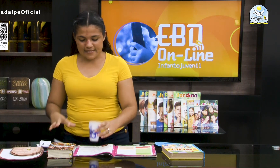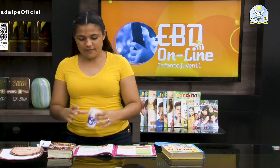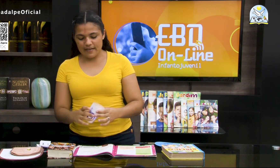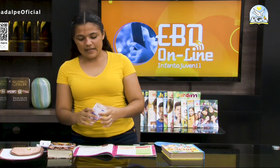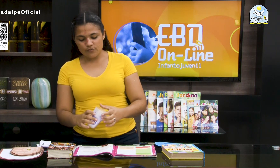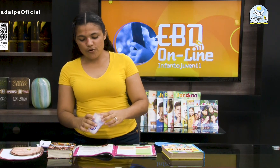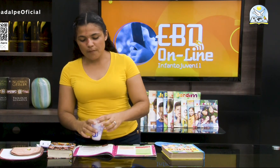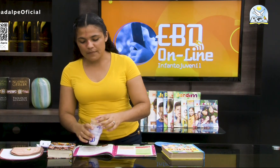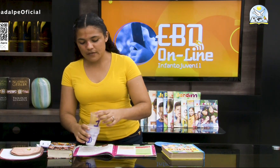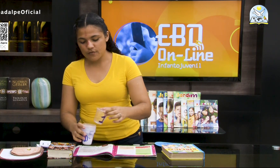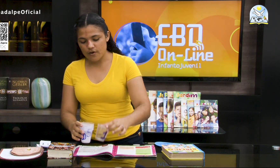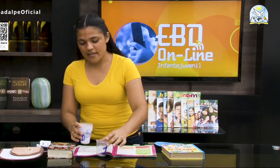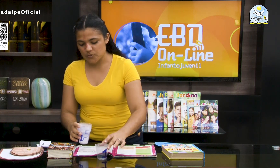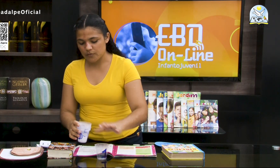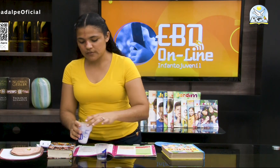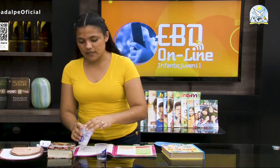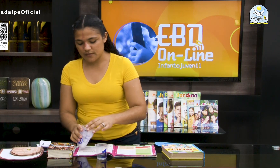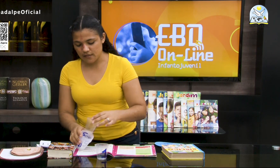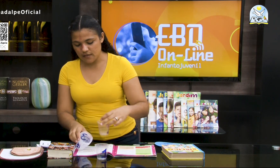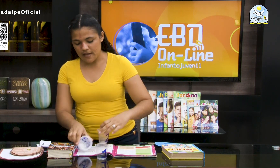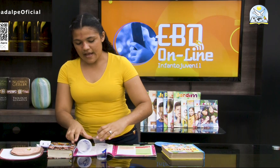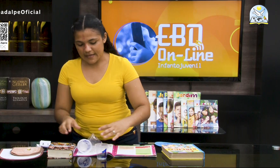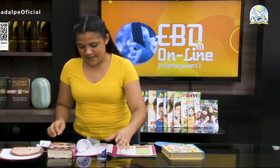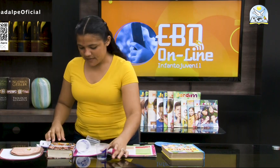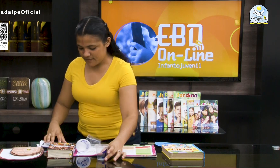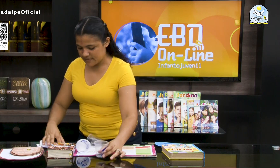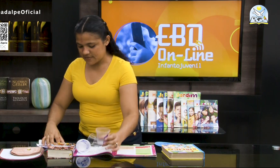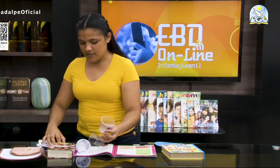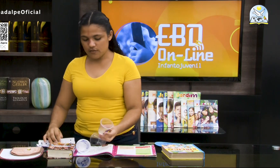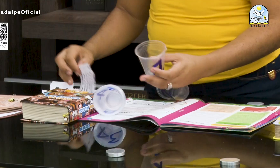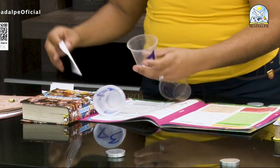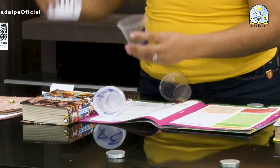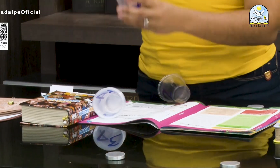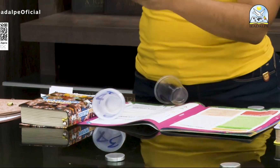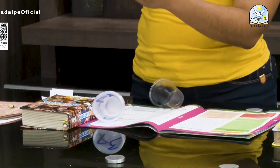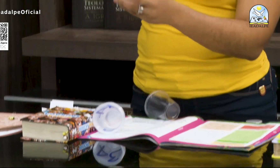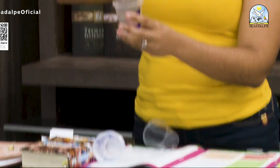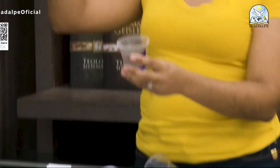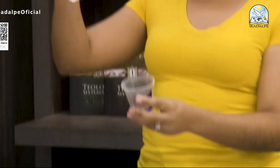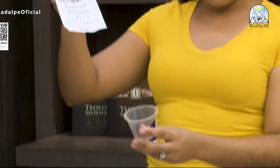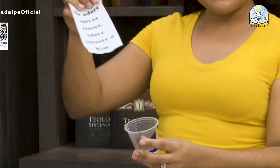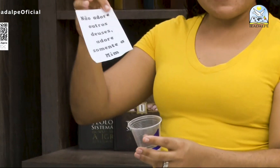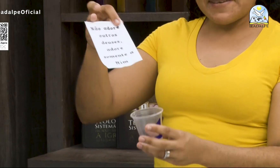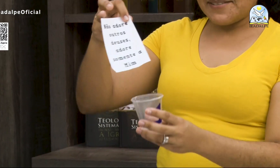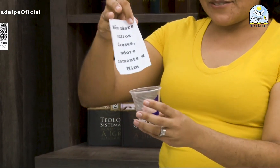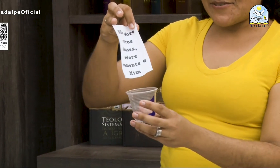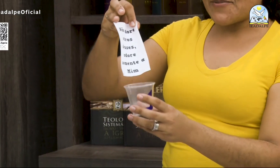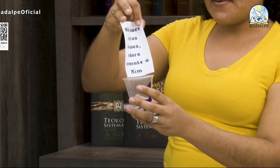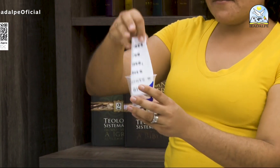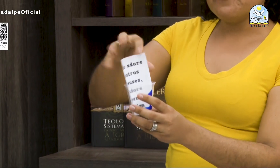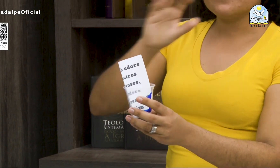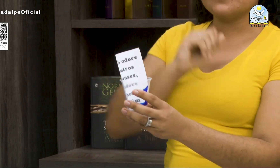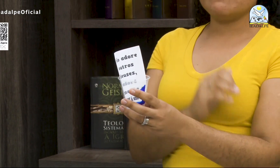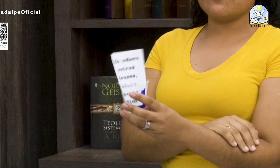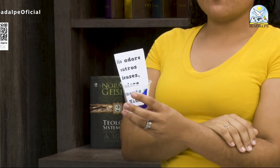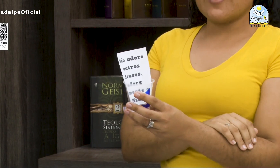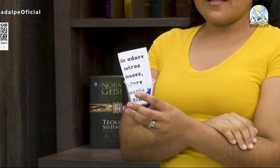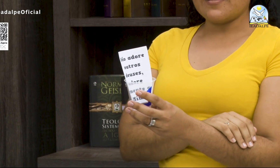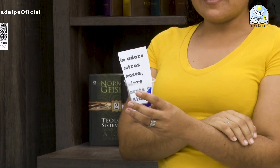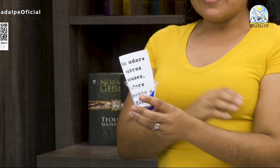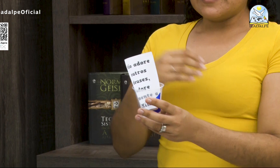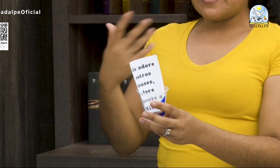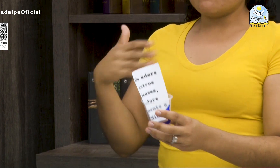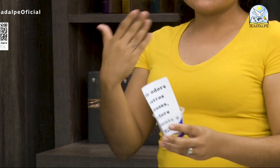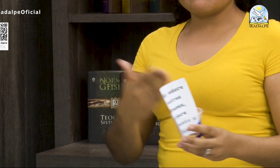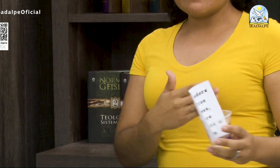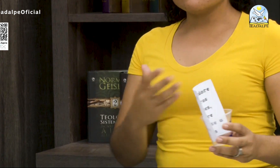a criança vai lá no copinho correspondente àquele versículo e, ou aquele mandamento, desculpa, e vai colocar